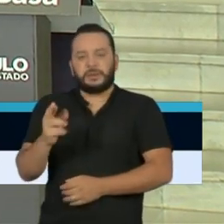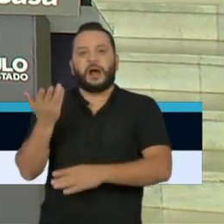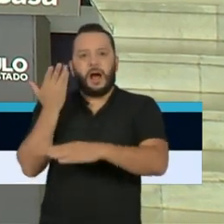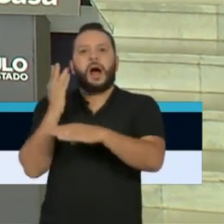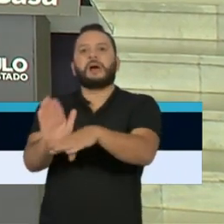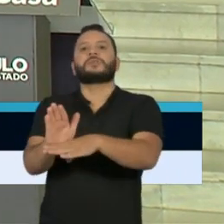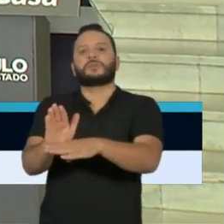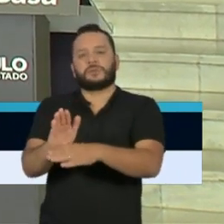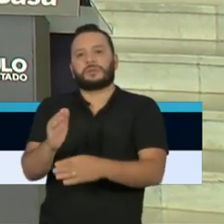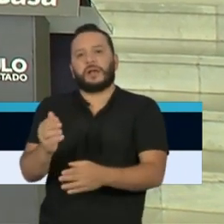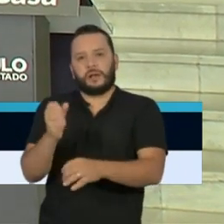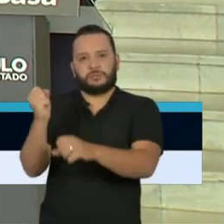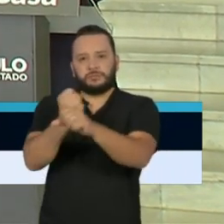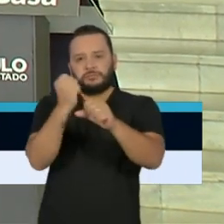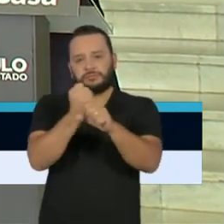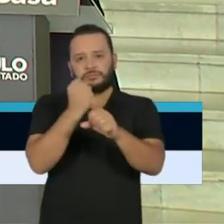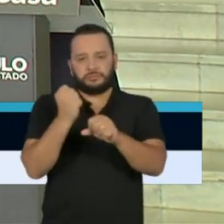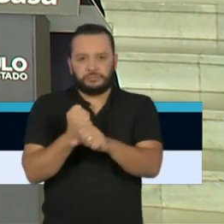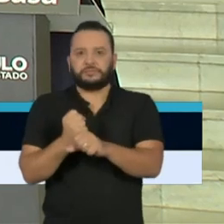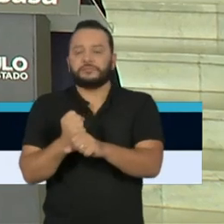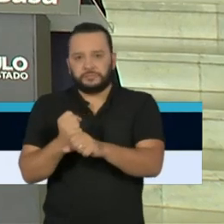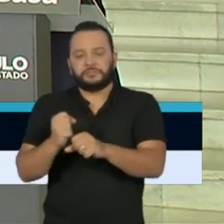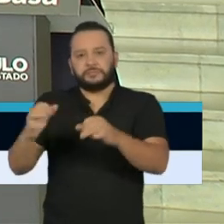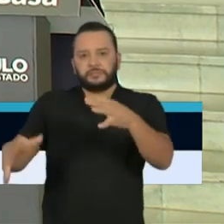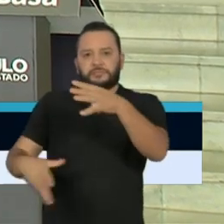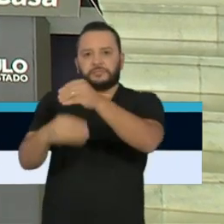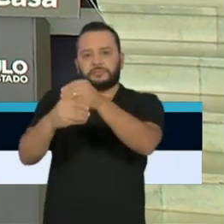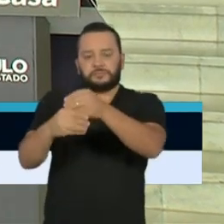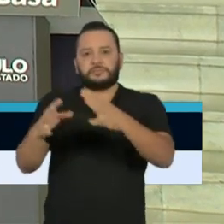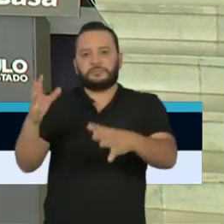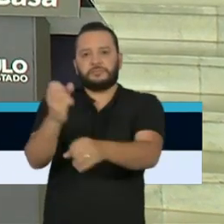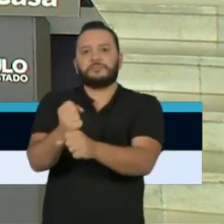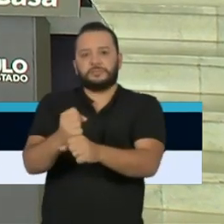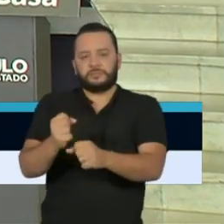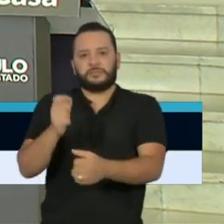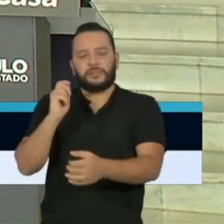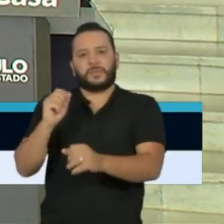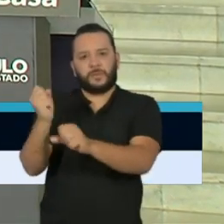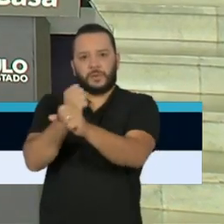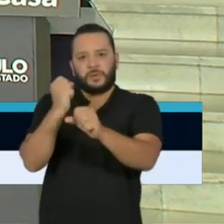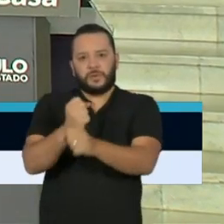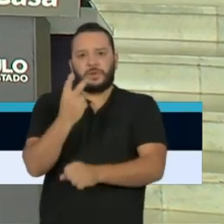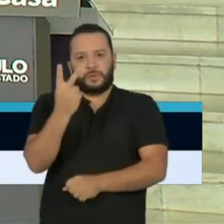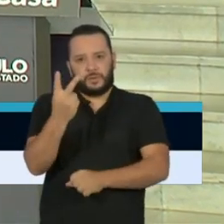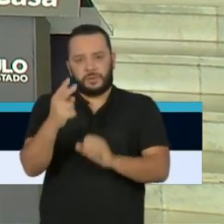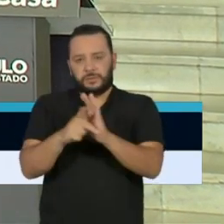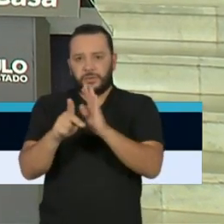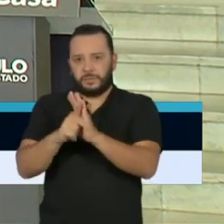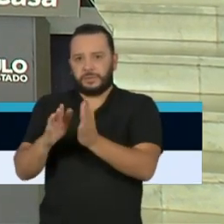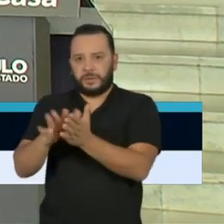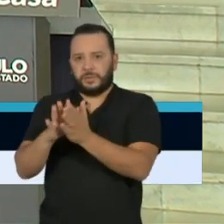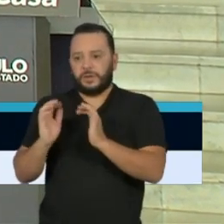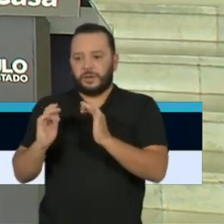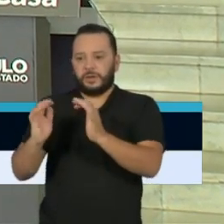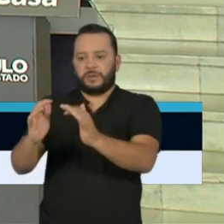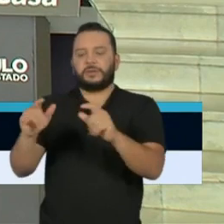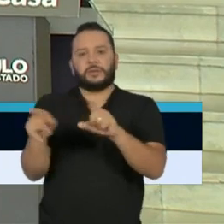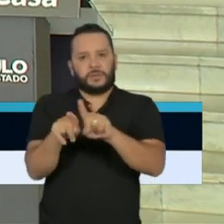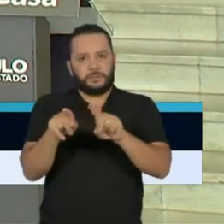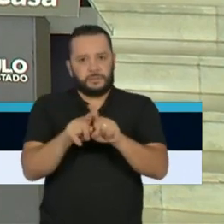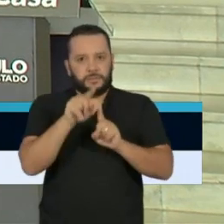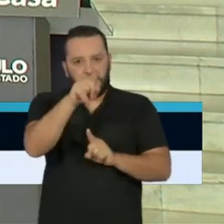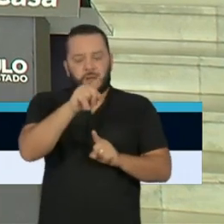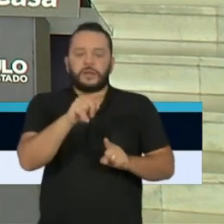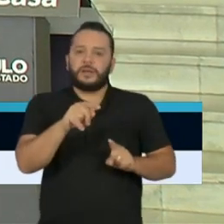contribuir com o investimento da Prefeitura nos dois hospitais de campanha do Pacaembu e do complexo